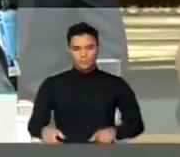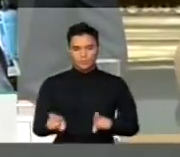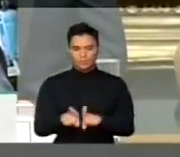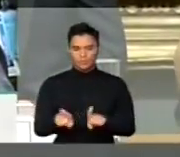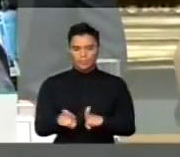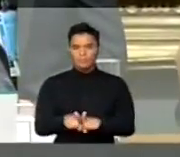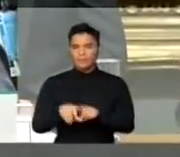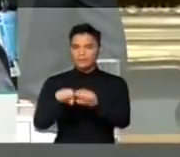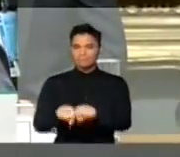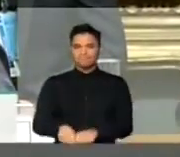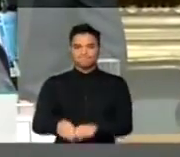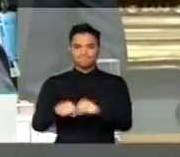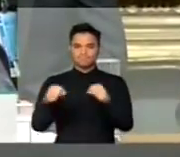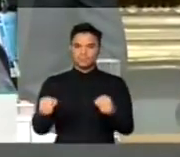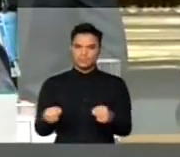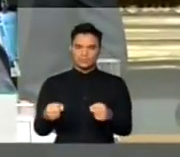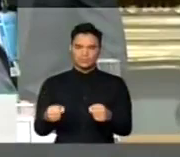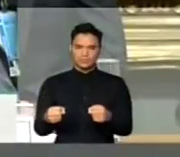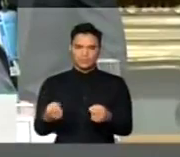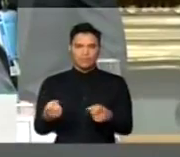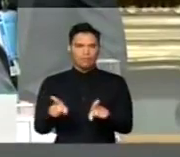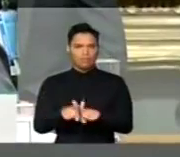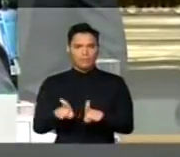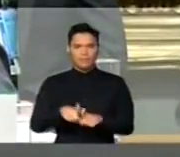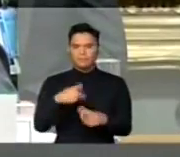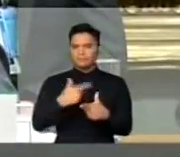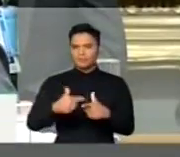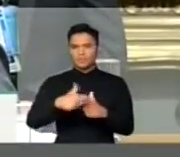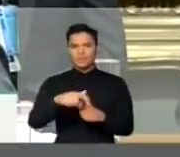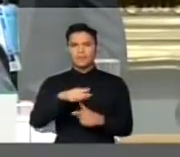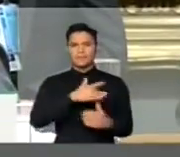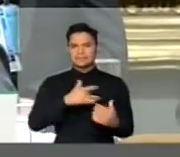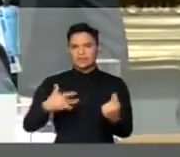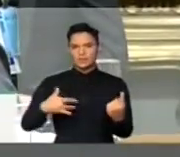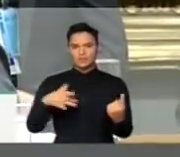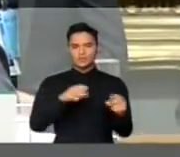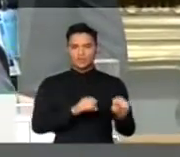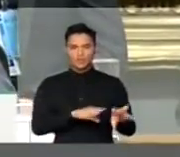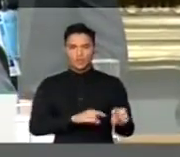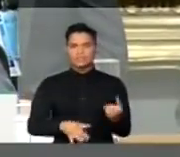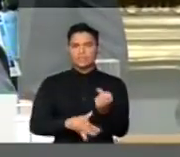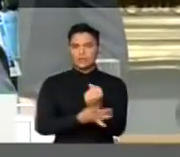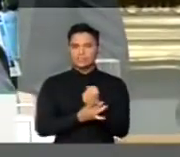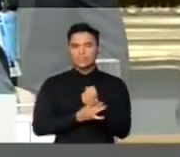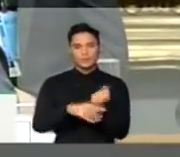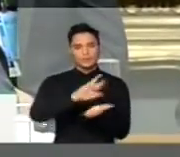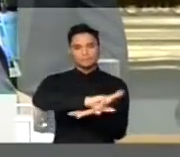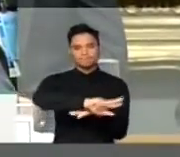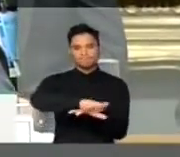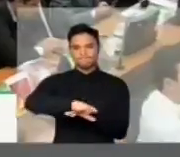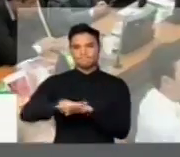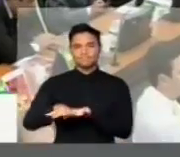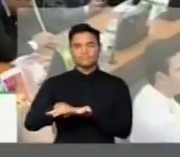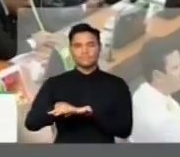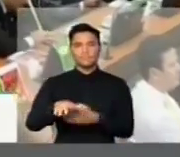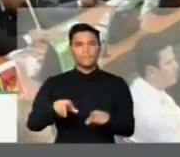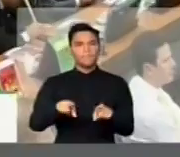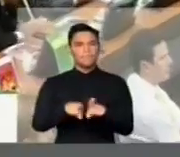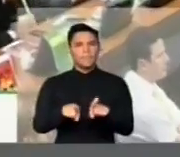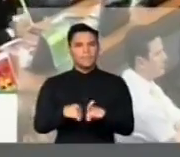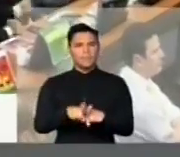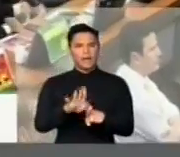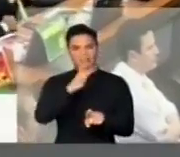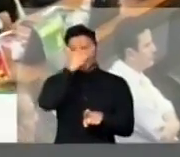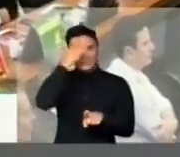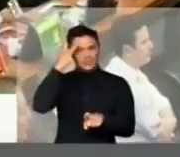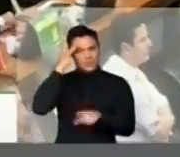estão falidos. Há crise na saúde, na educação e na segurança pública, entre outros. Ninguém mais